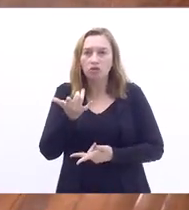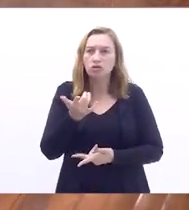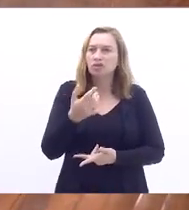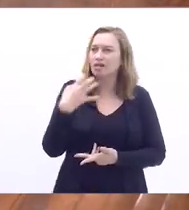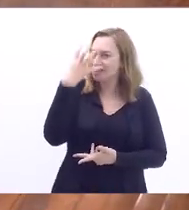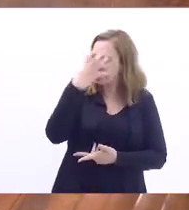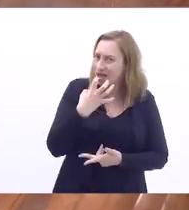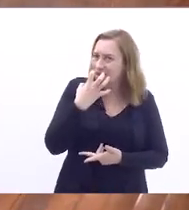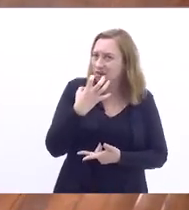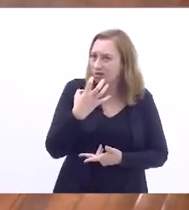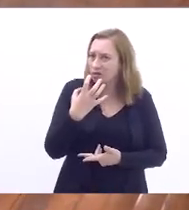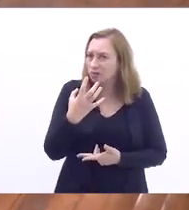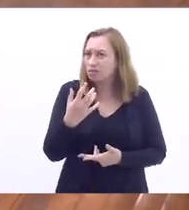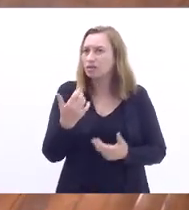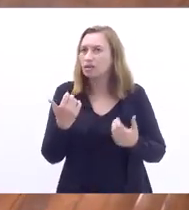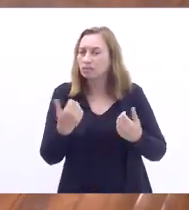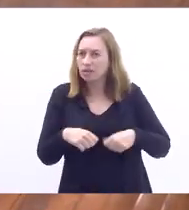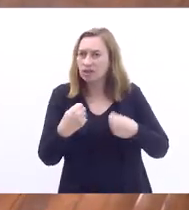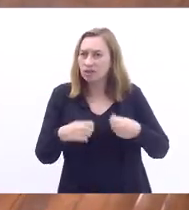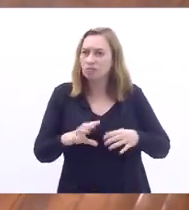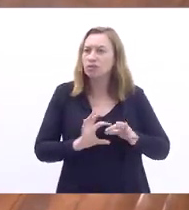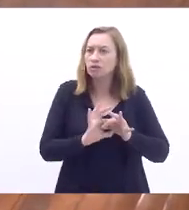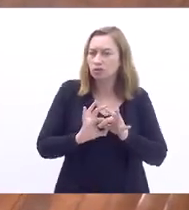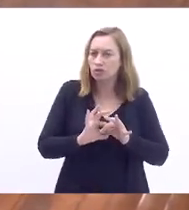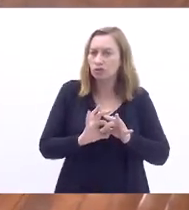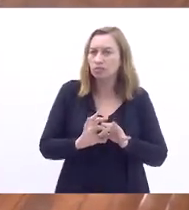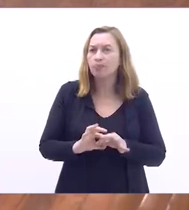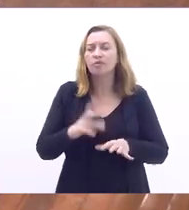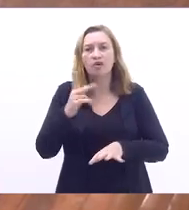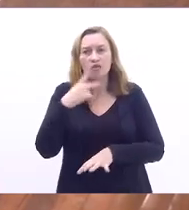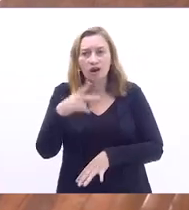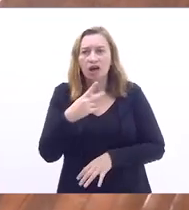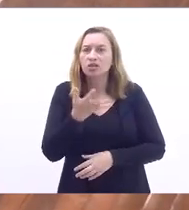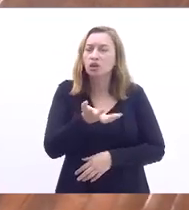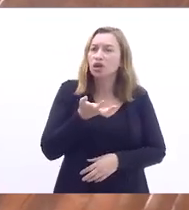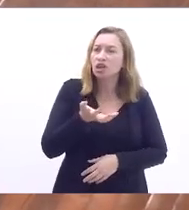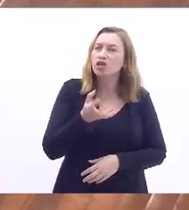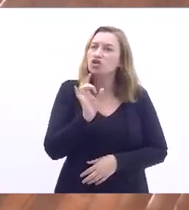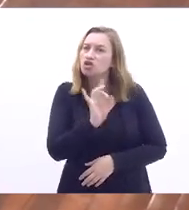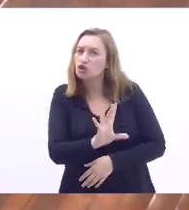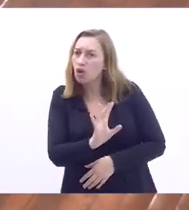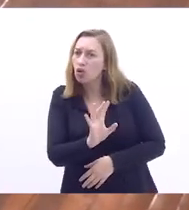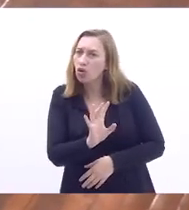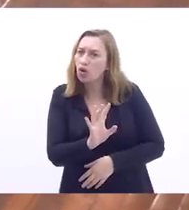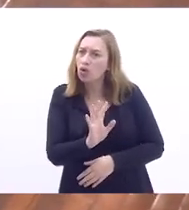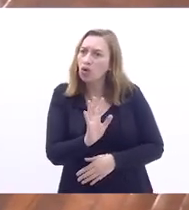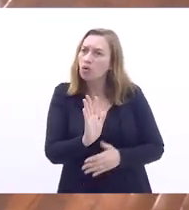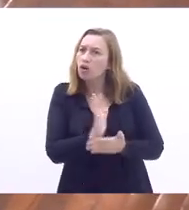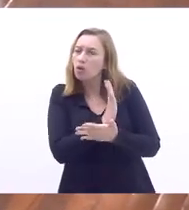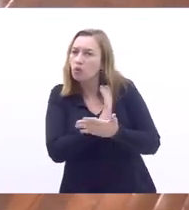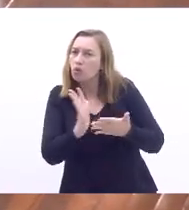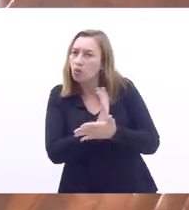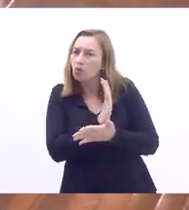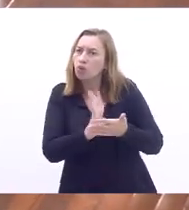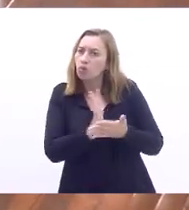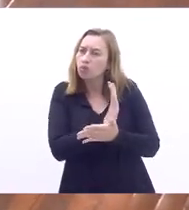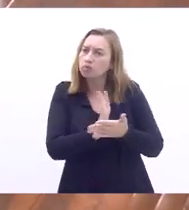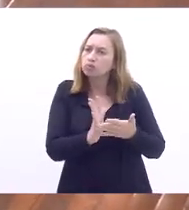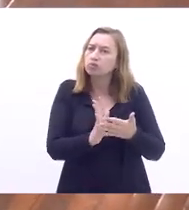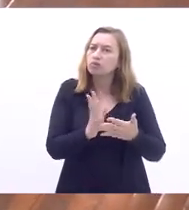gravíssimo contra o qual nós temos que nos insurgir dito isso eu queria só fazer algumas ponderações